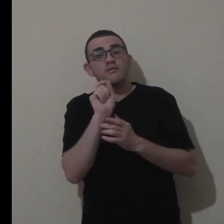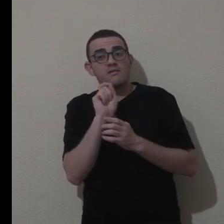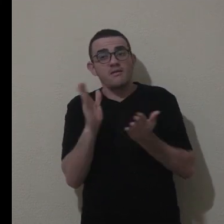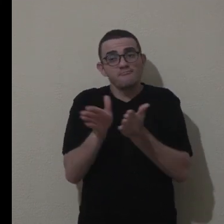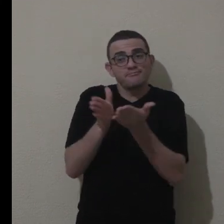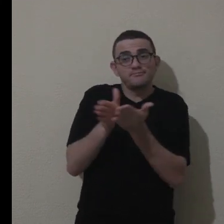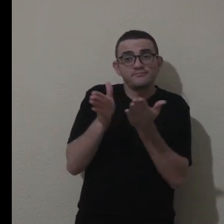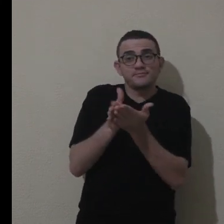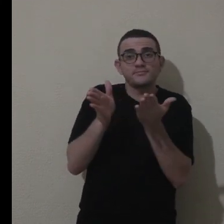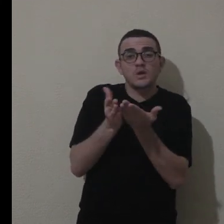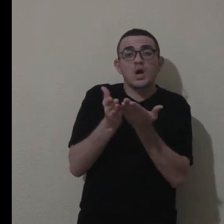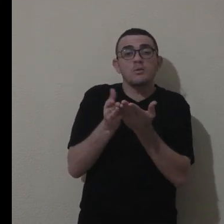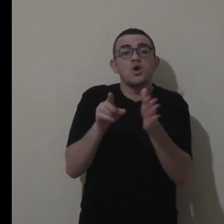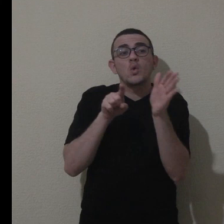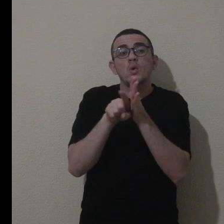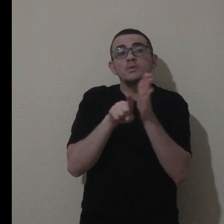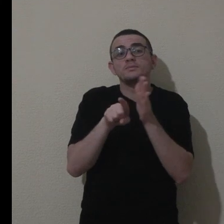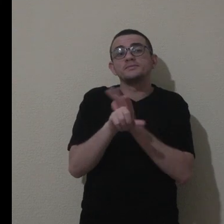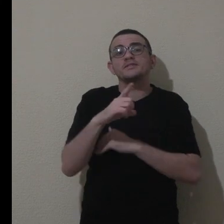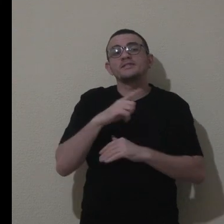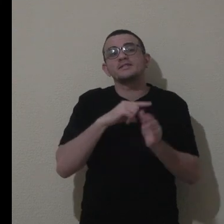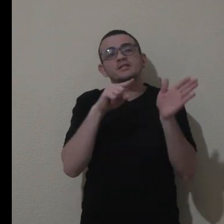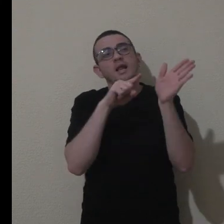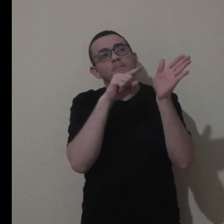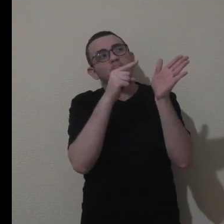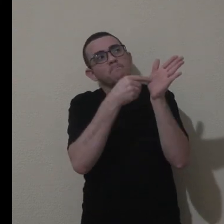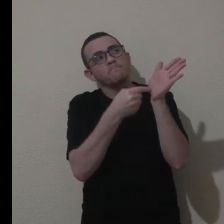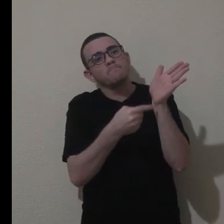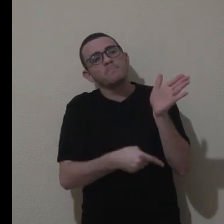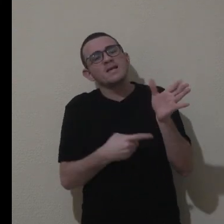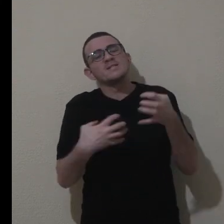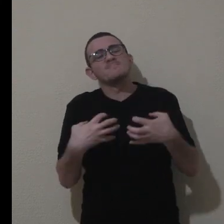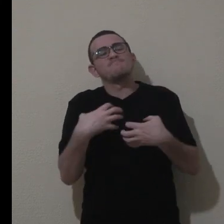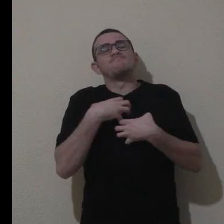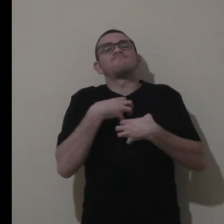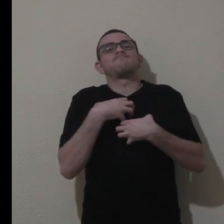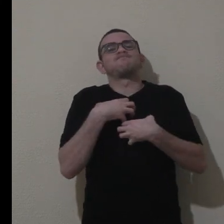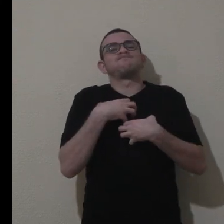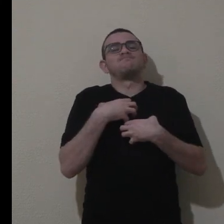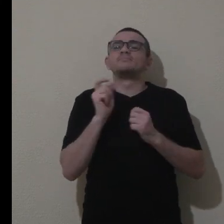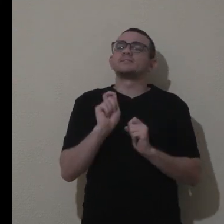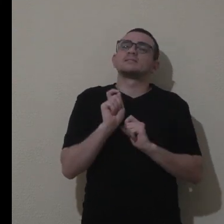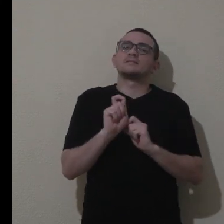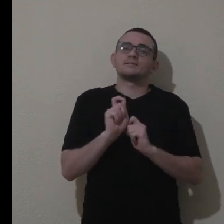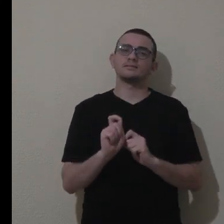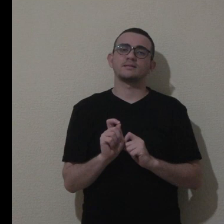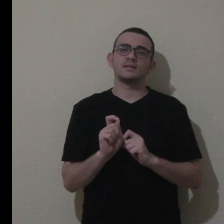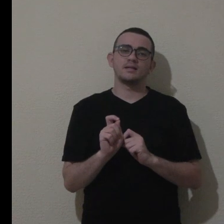menos favorecida, o questionário parece que tinha alguns pontos desconfortáveis, que